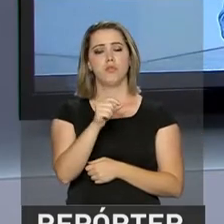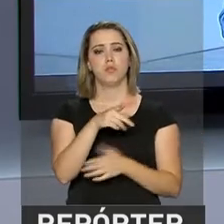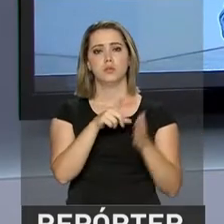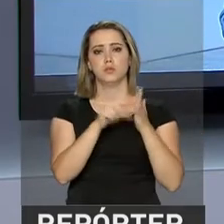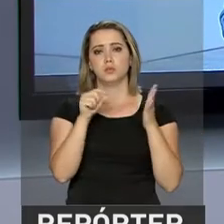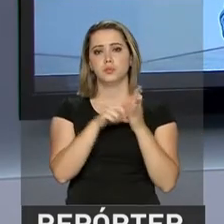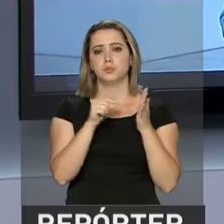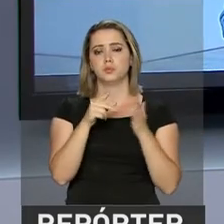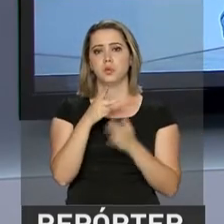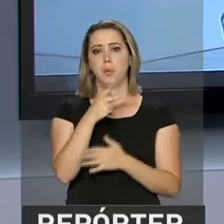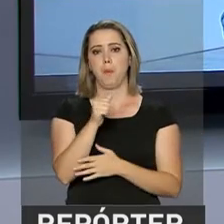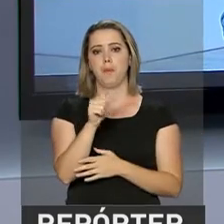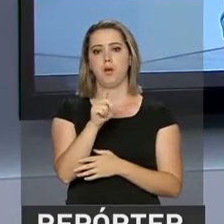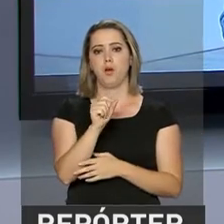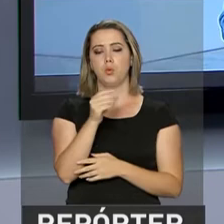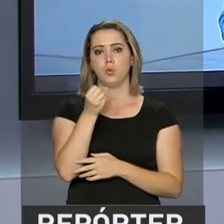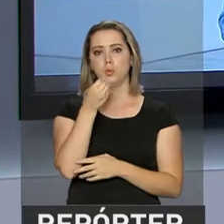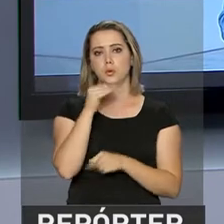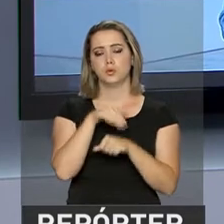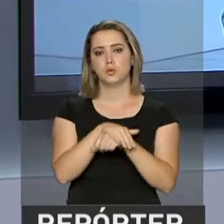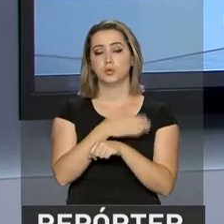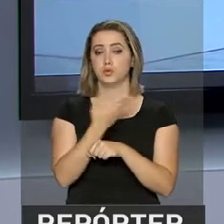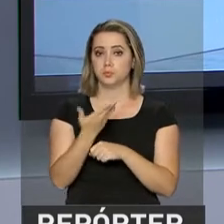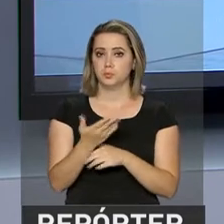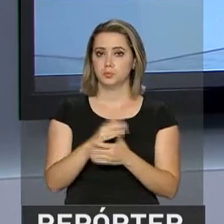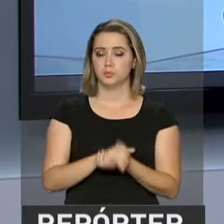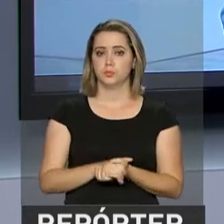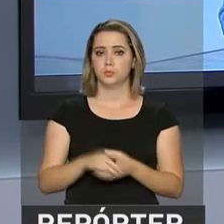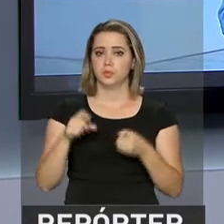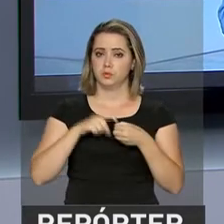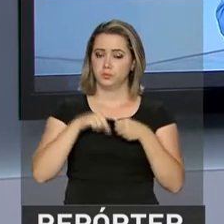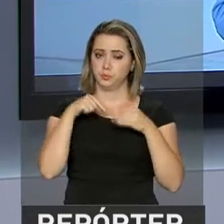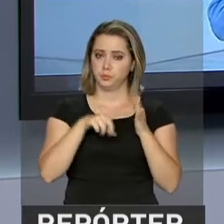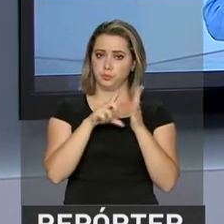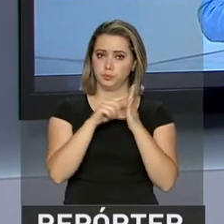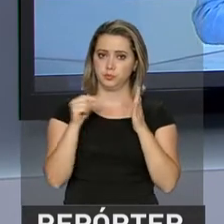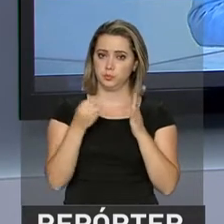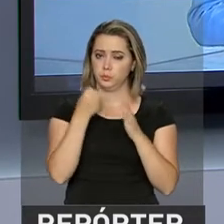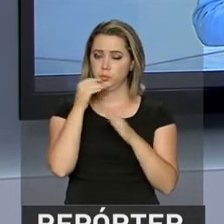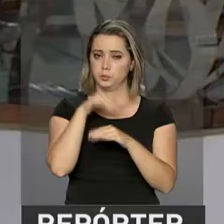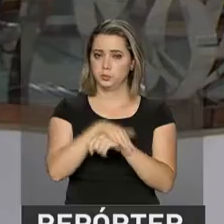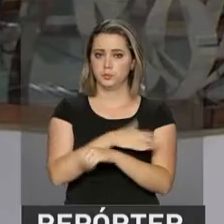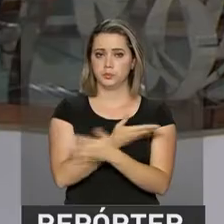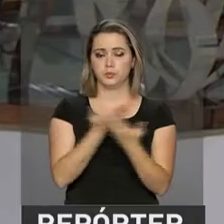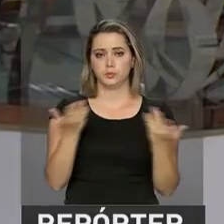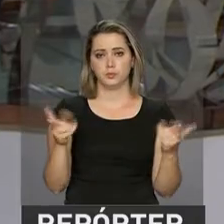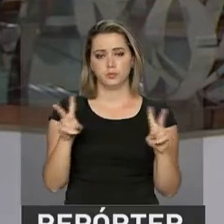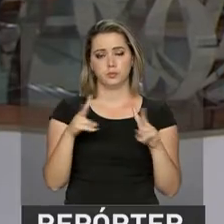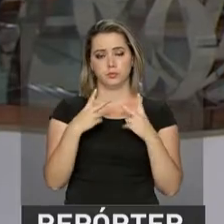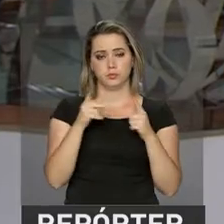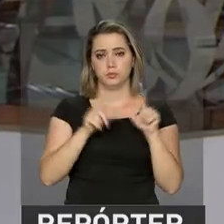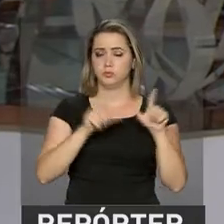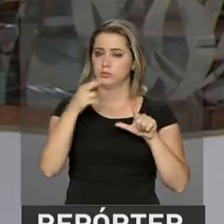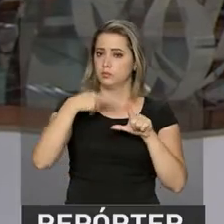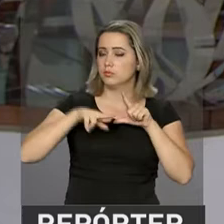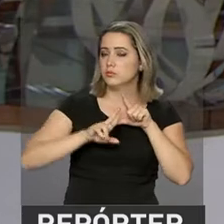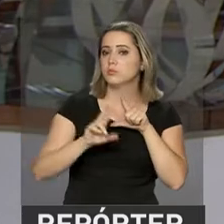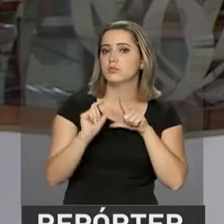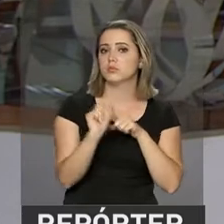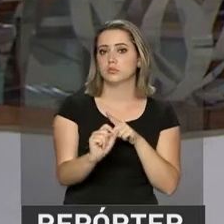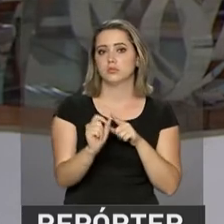gente. Paulo, boa noite. Voltamos aqui do Palácio Planalto. Boa noite, Leandro. Boa noite a todos que nos assistem na